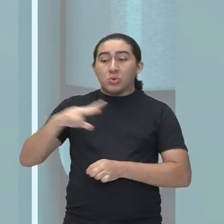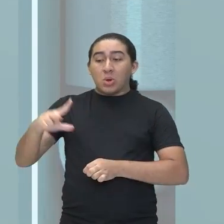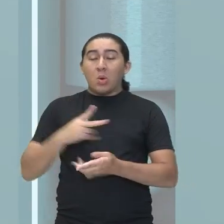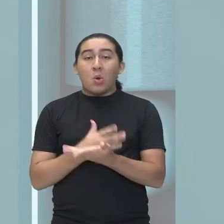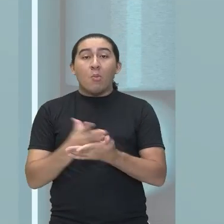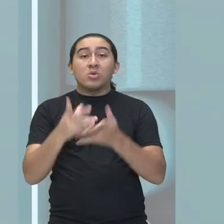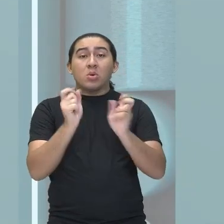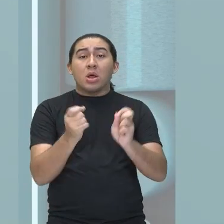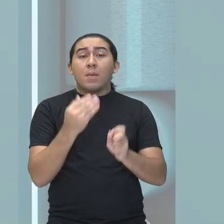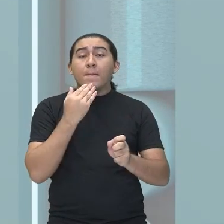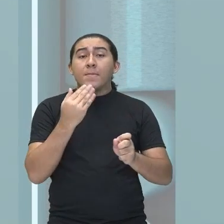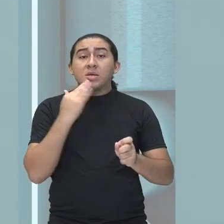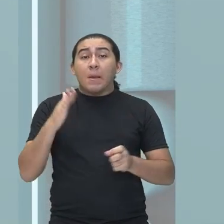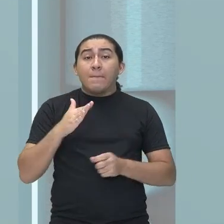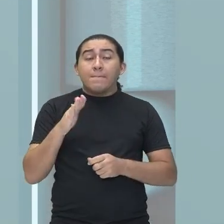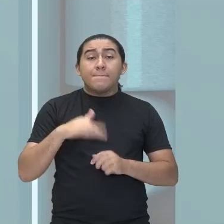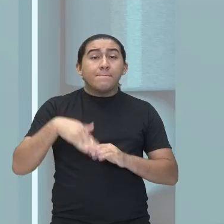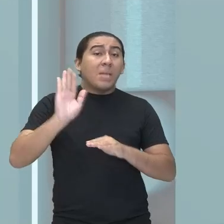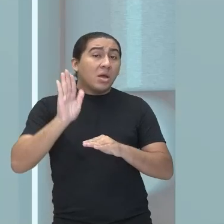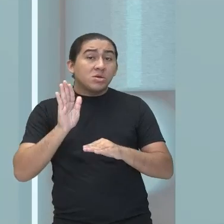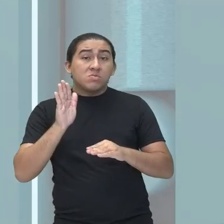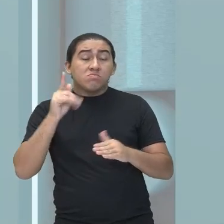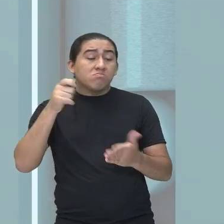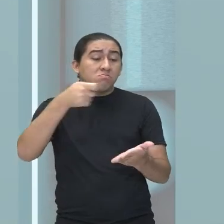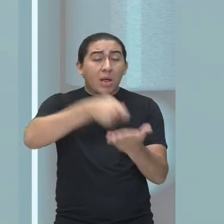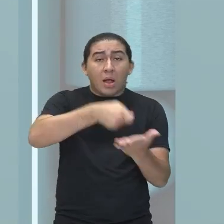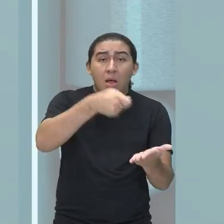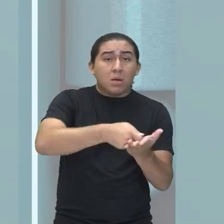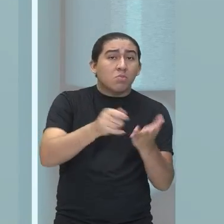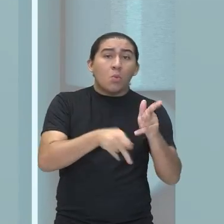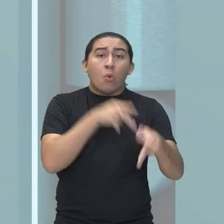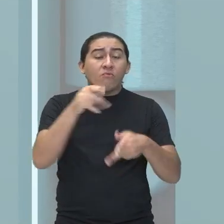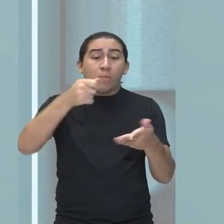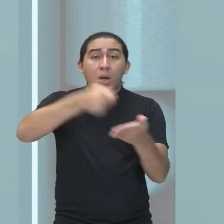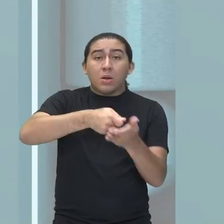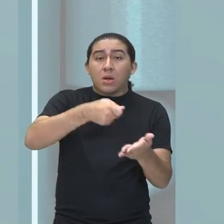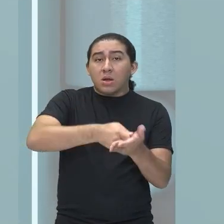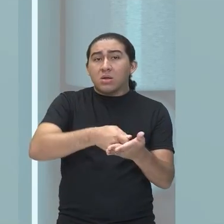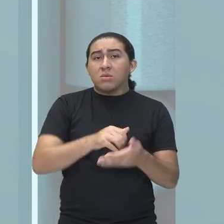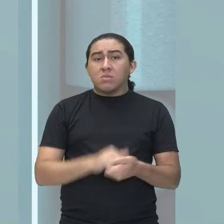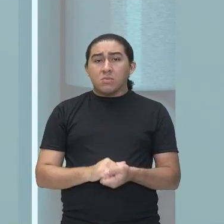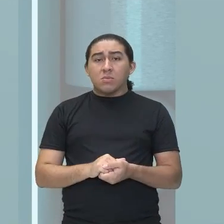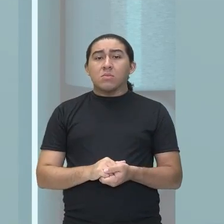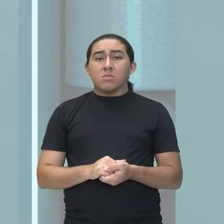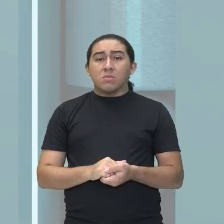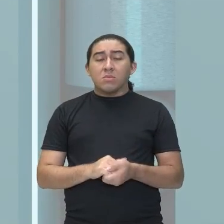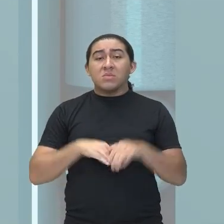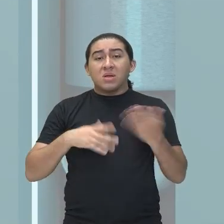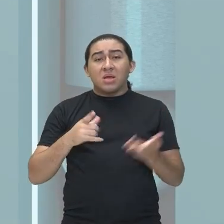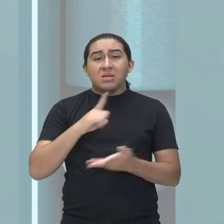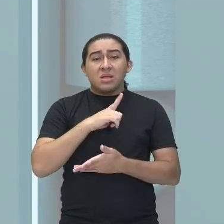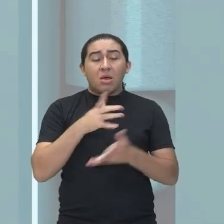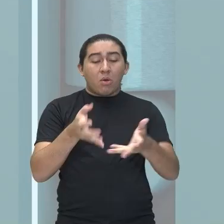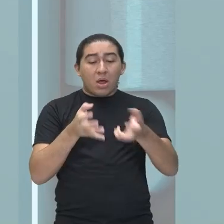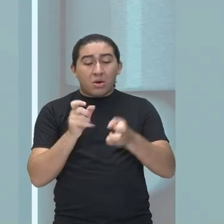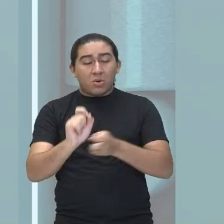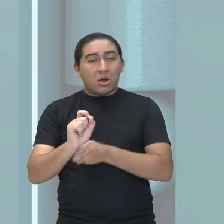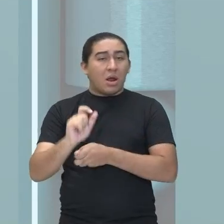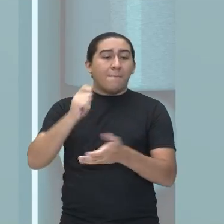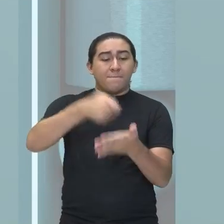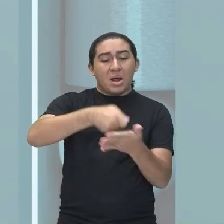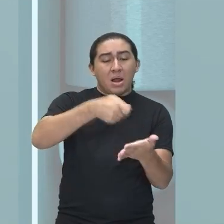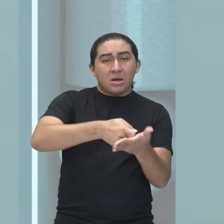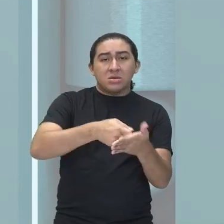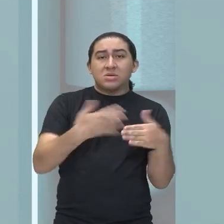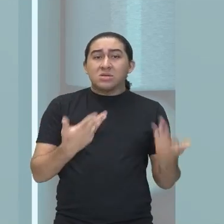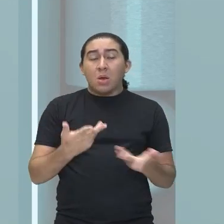exigir que se cobrasse da população. Ah, não é aquela cota? Eu quero 50 mil quilos. Não tem?